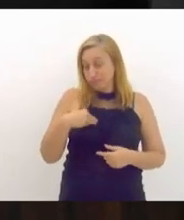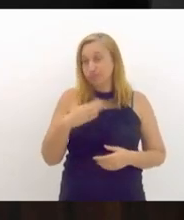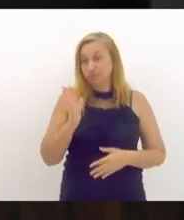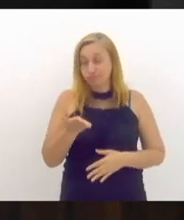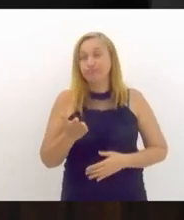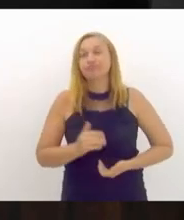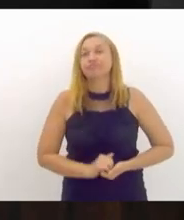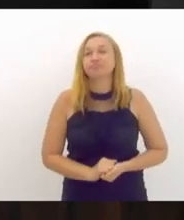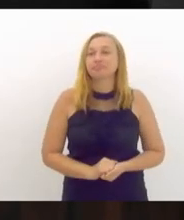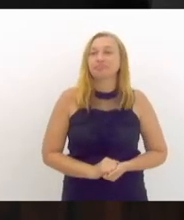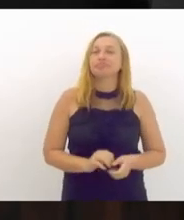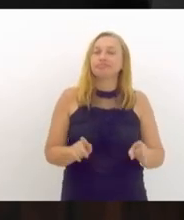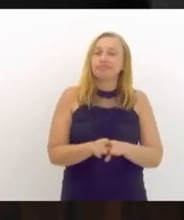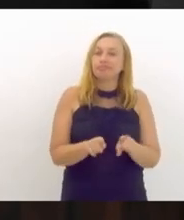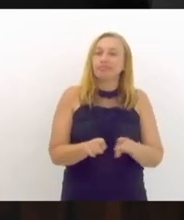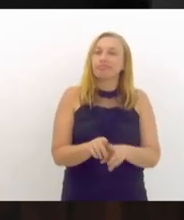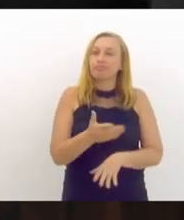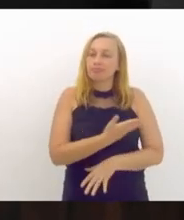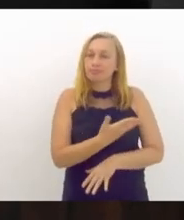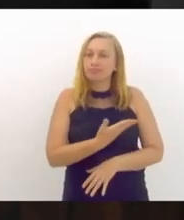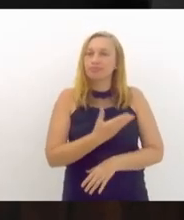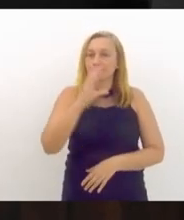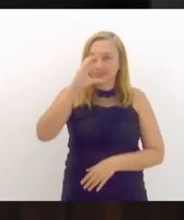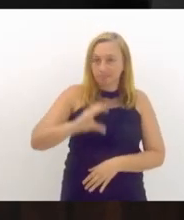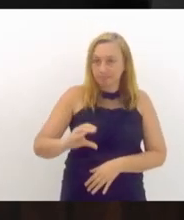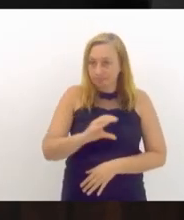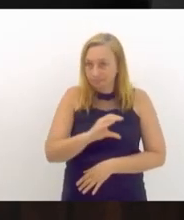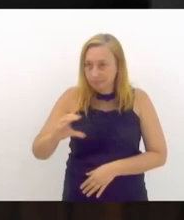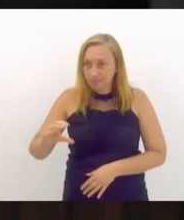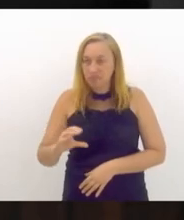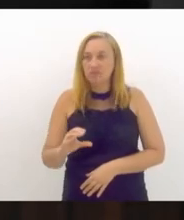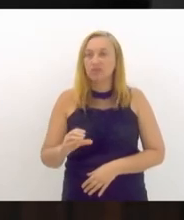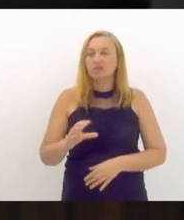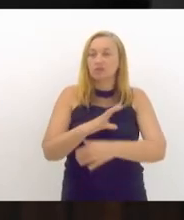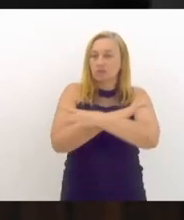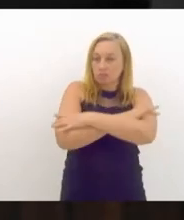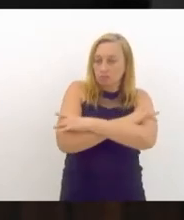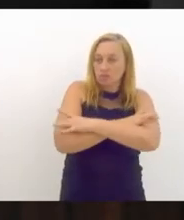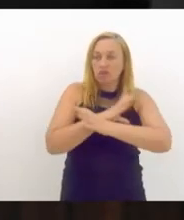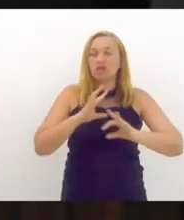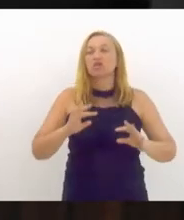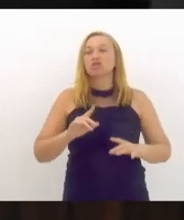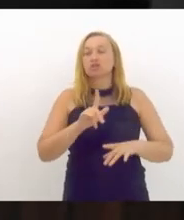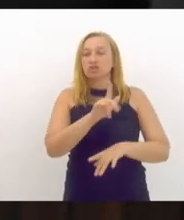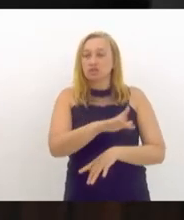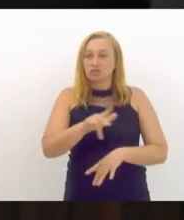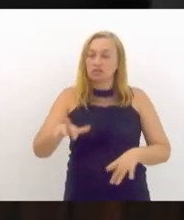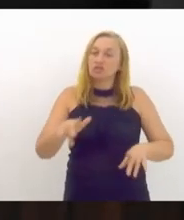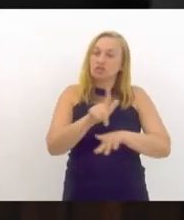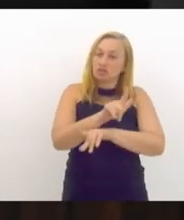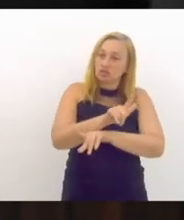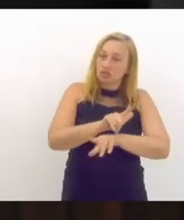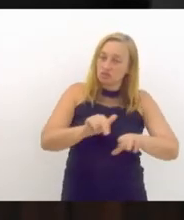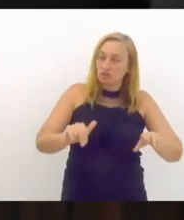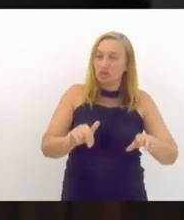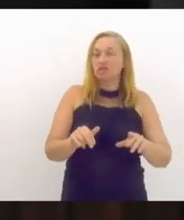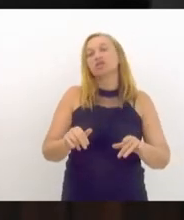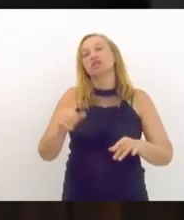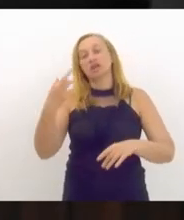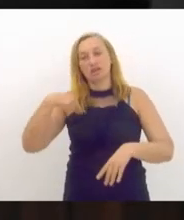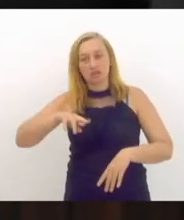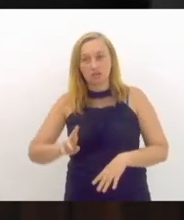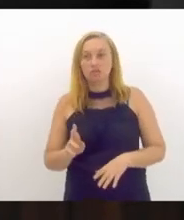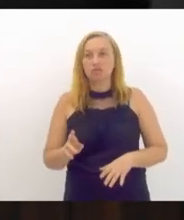assim também colegas minhas católicas, umbandistas, de diversas religiões. Então, são atos que não pode